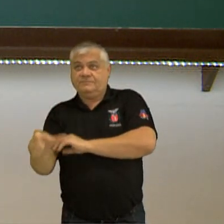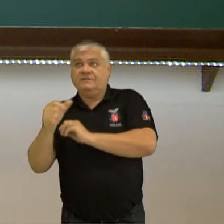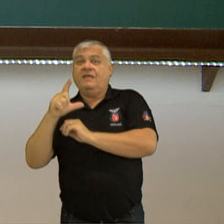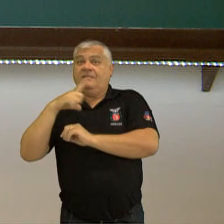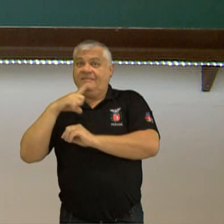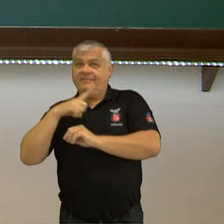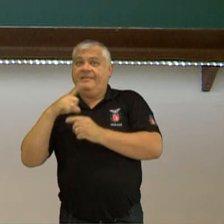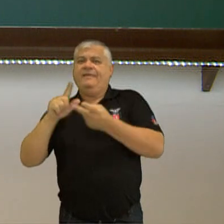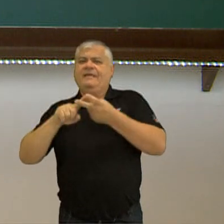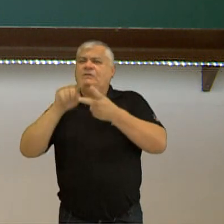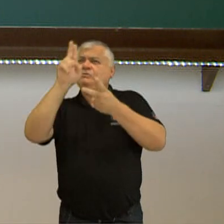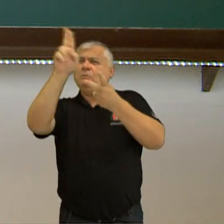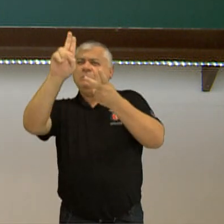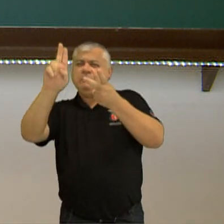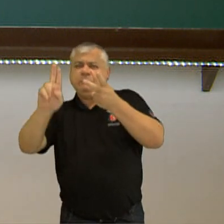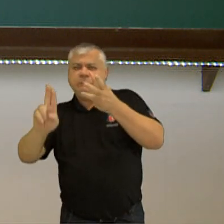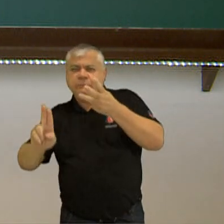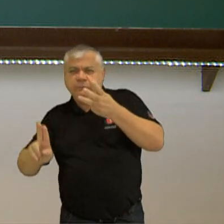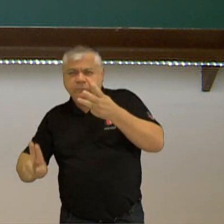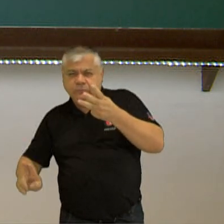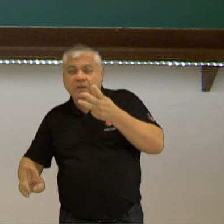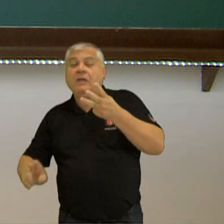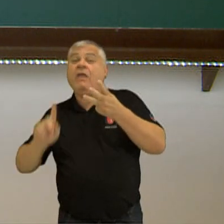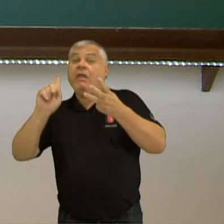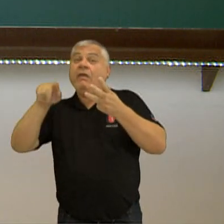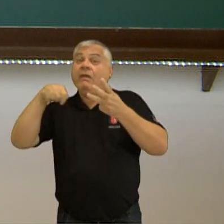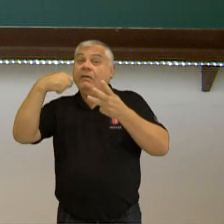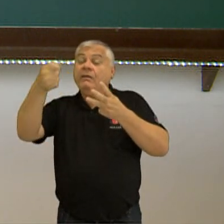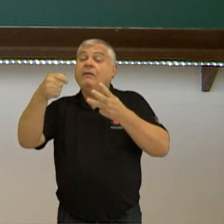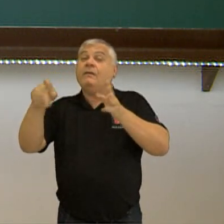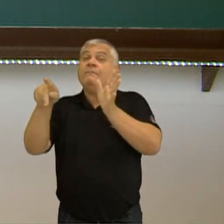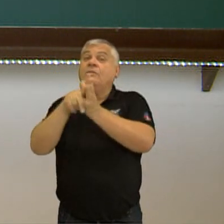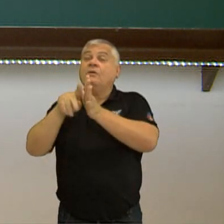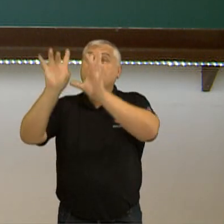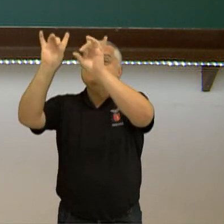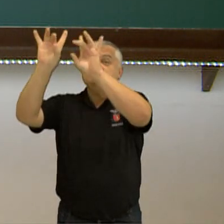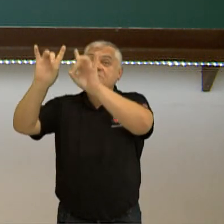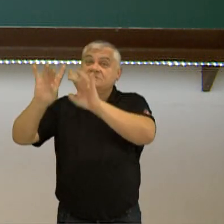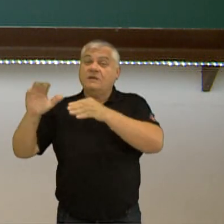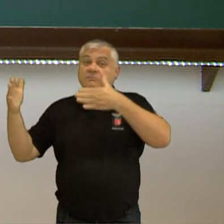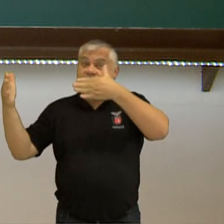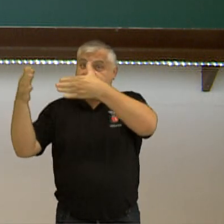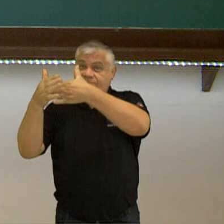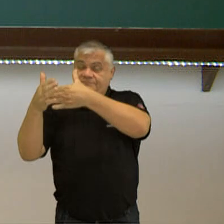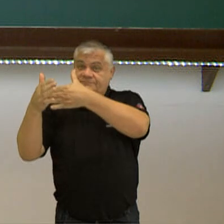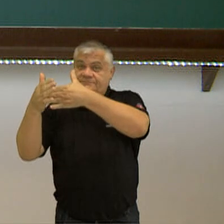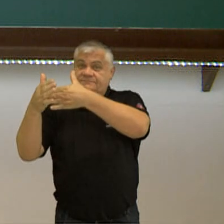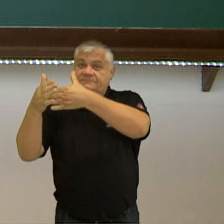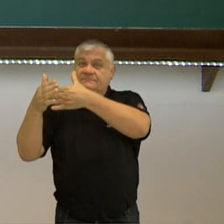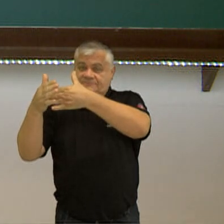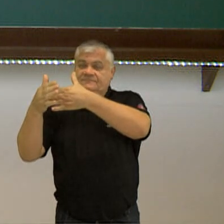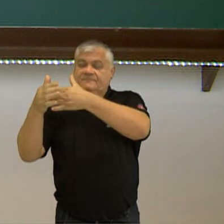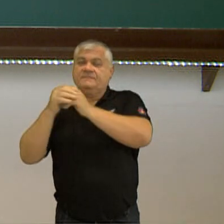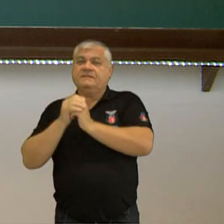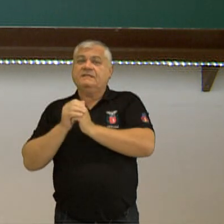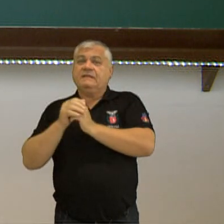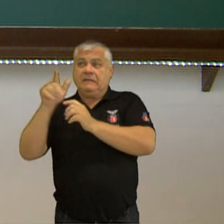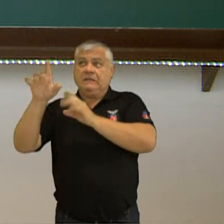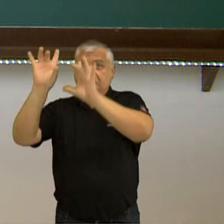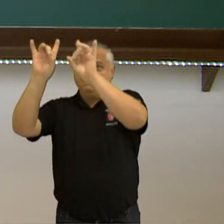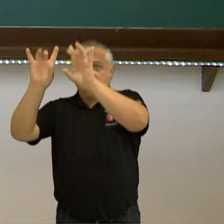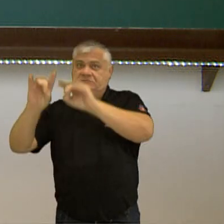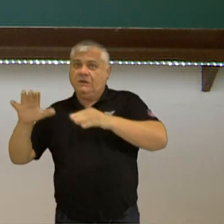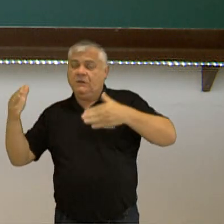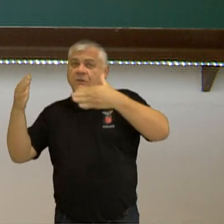neônio, randônio, criptônio, xenônio, são os elementos que formam a última coluna lá na esquerda, é o grupo dos gases nobres,